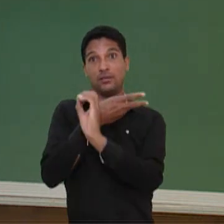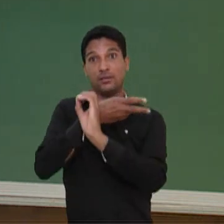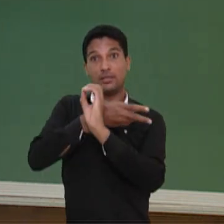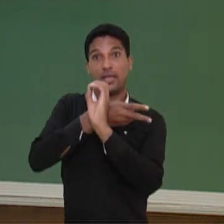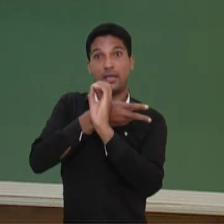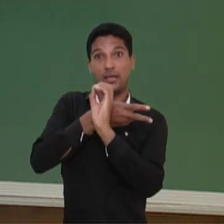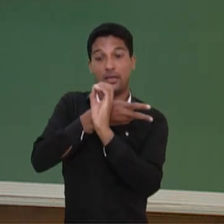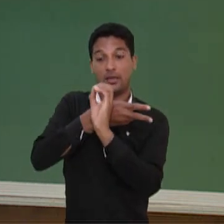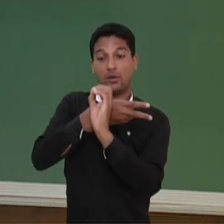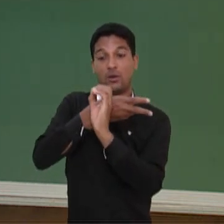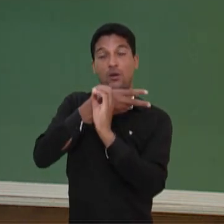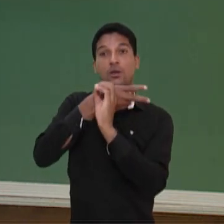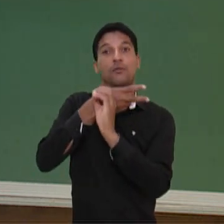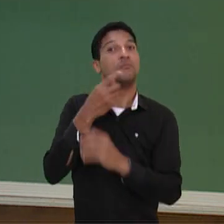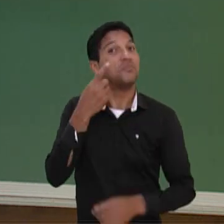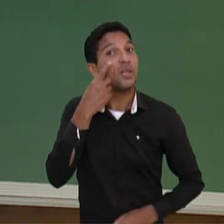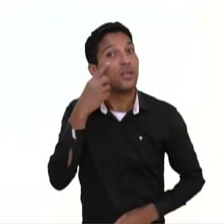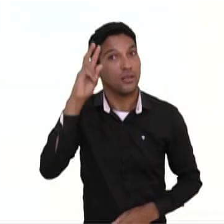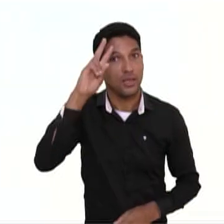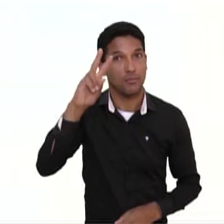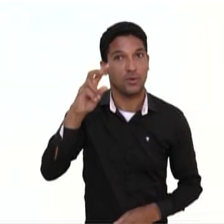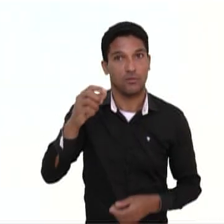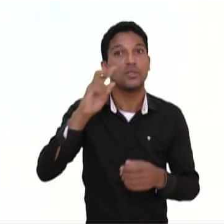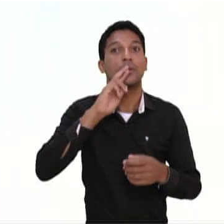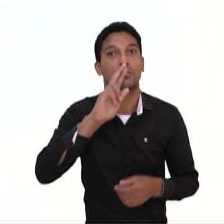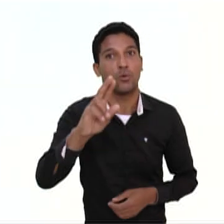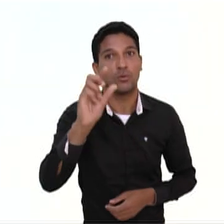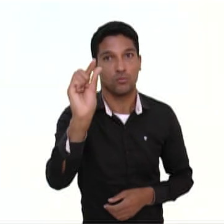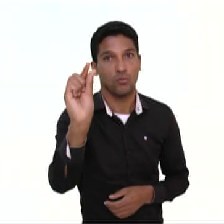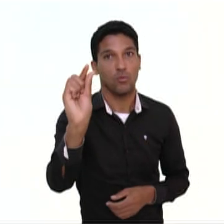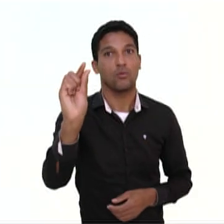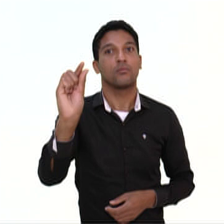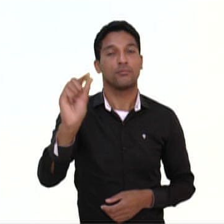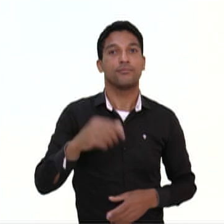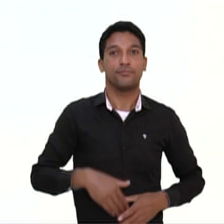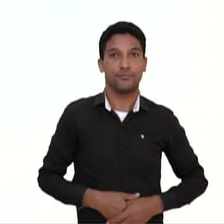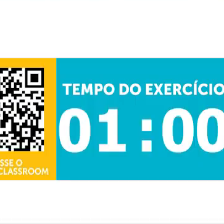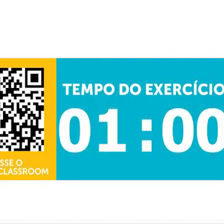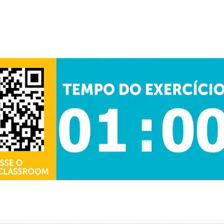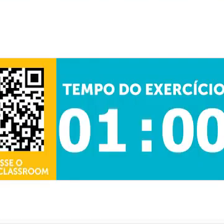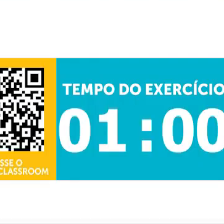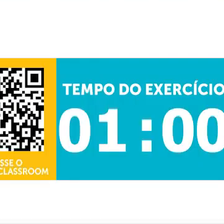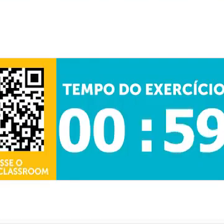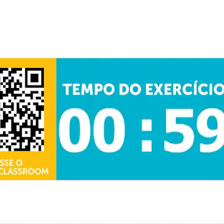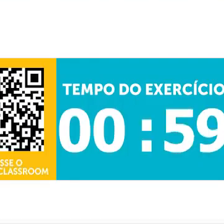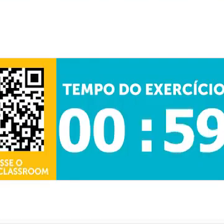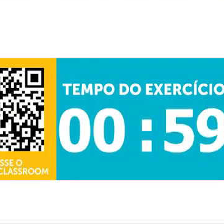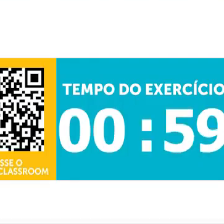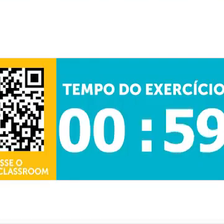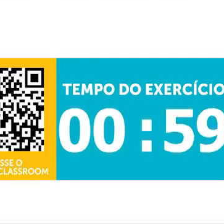com o eixo Y, ok? E nós já voltamos aí com a resposta, bem rapidinho.